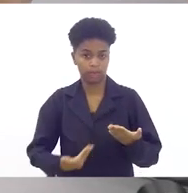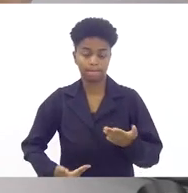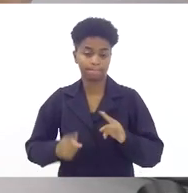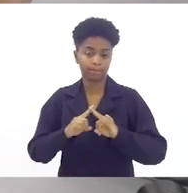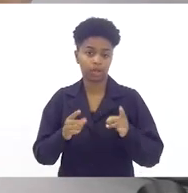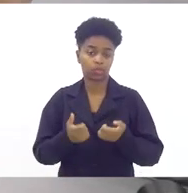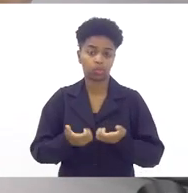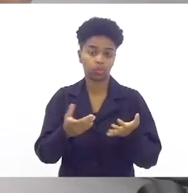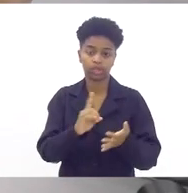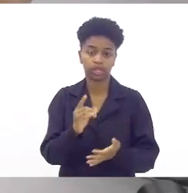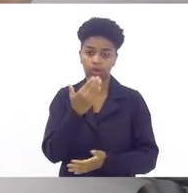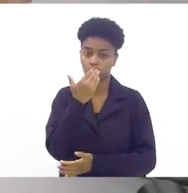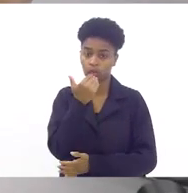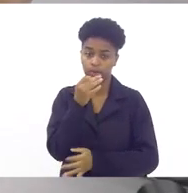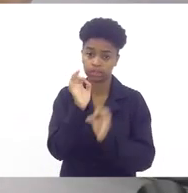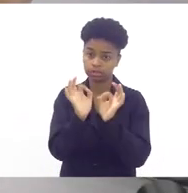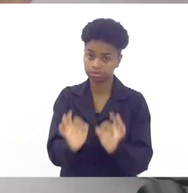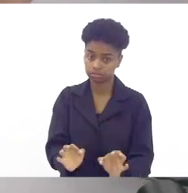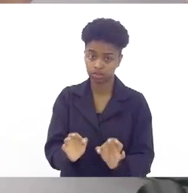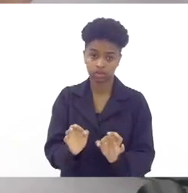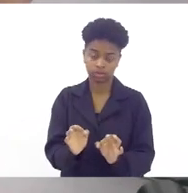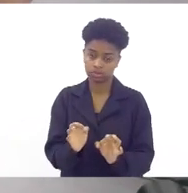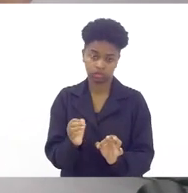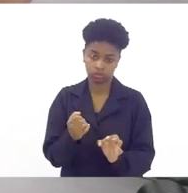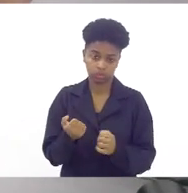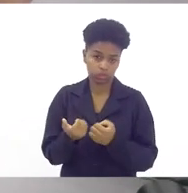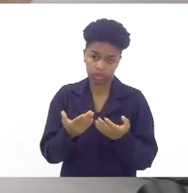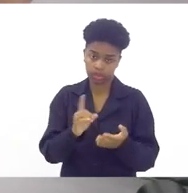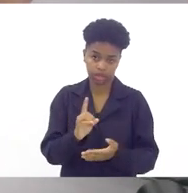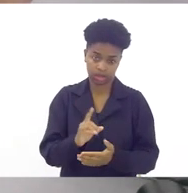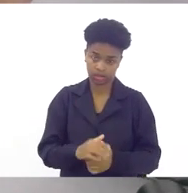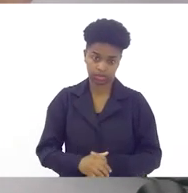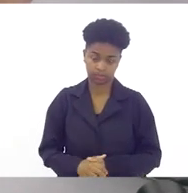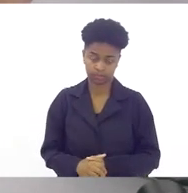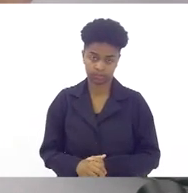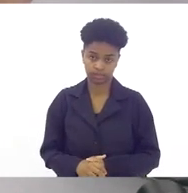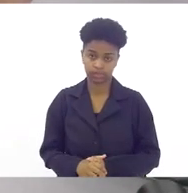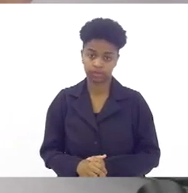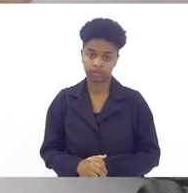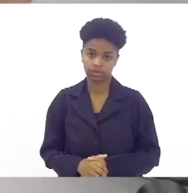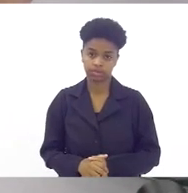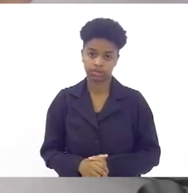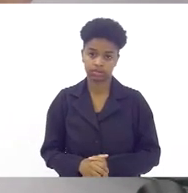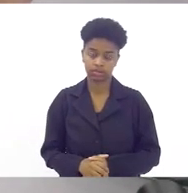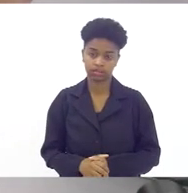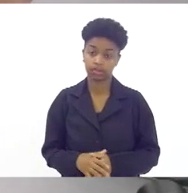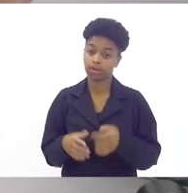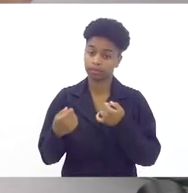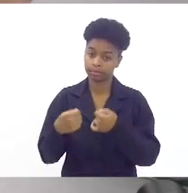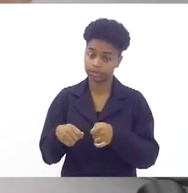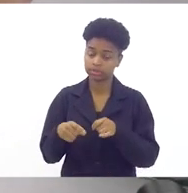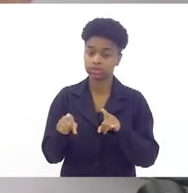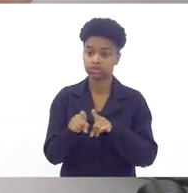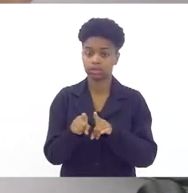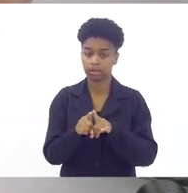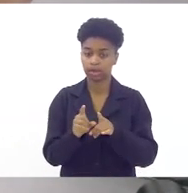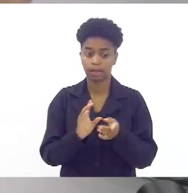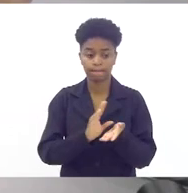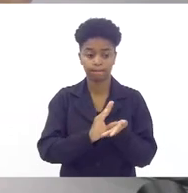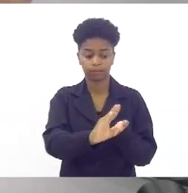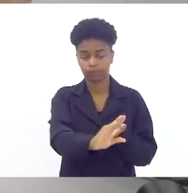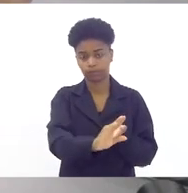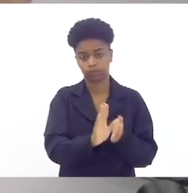digna digna uma merenda digna digna e que haja e que haja recursos destinado para isso